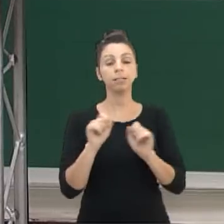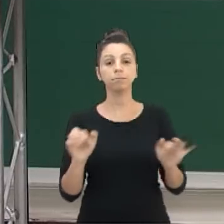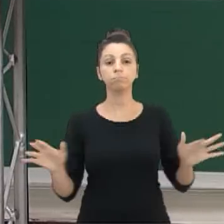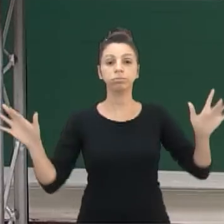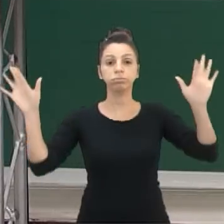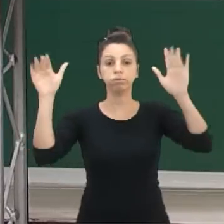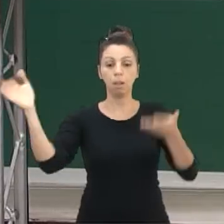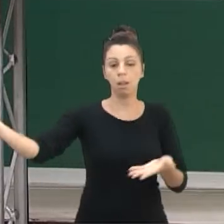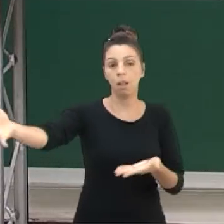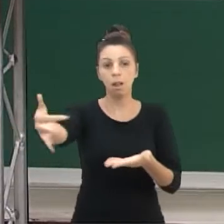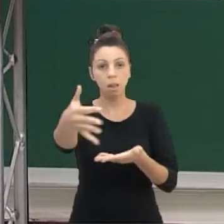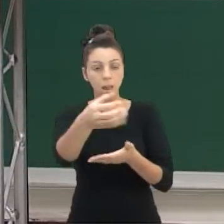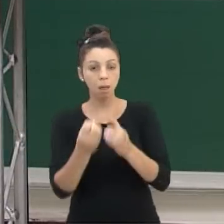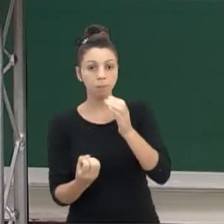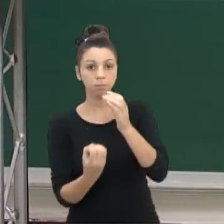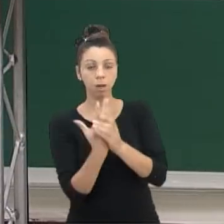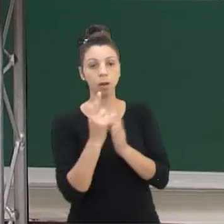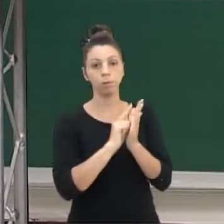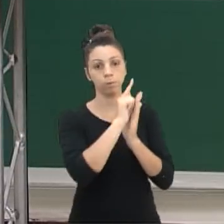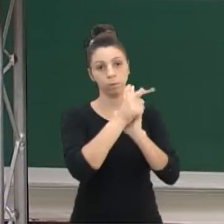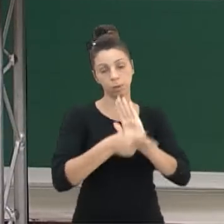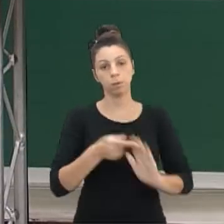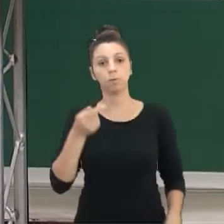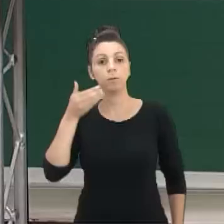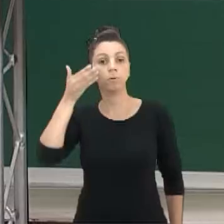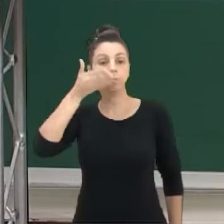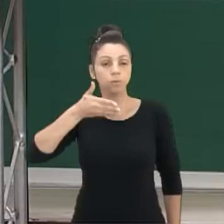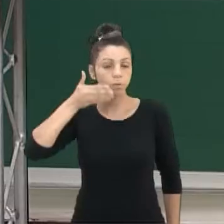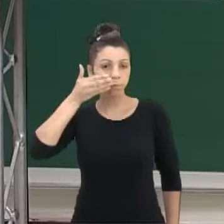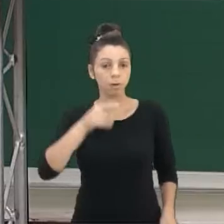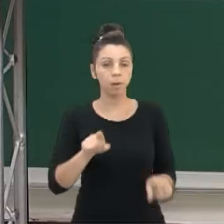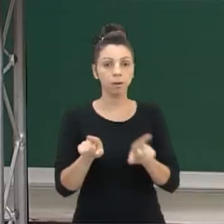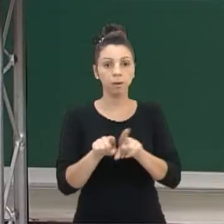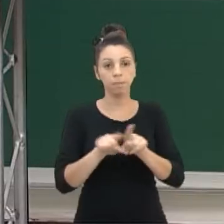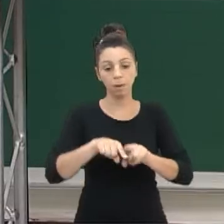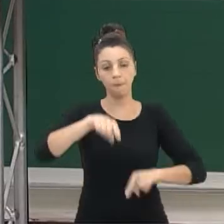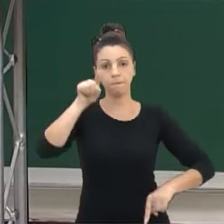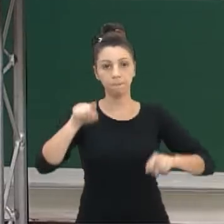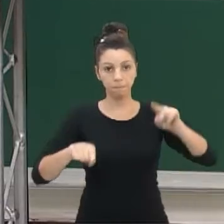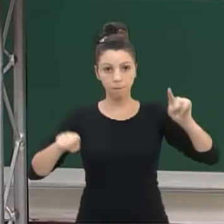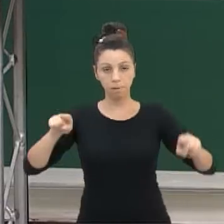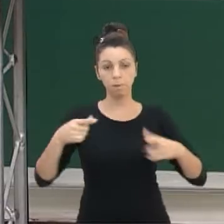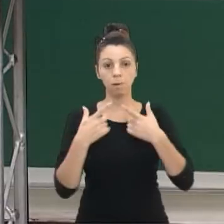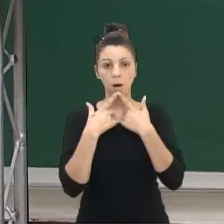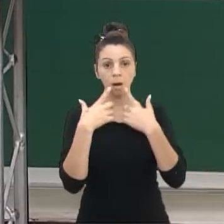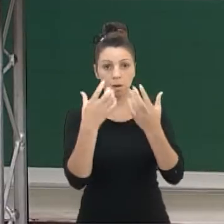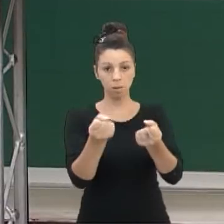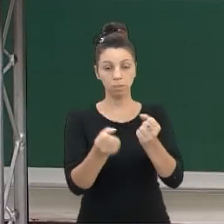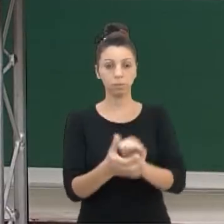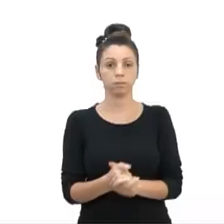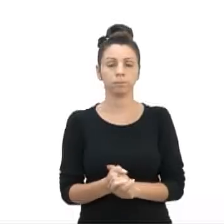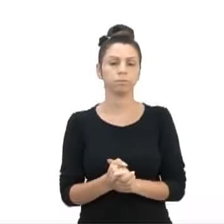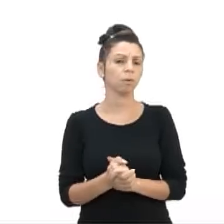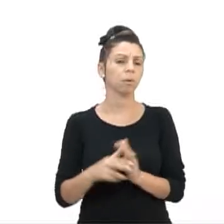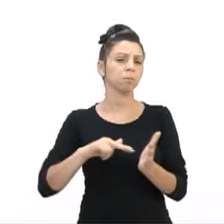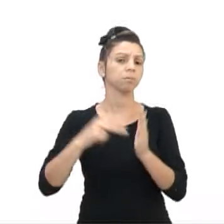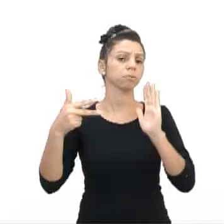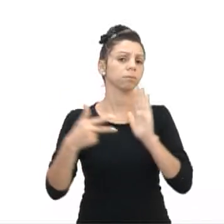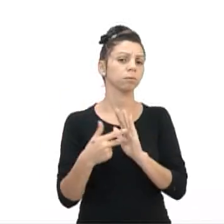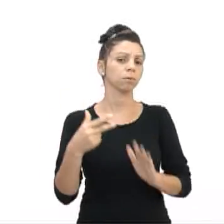discursivo. A gente também vai estudar um pouquinho das variações linguísticas, certo? Então, o que é um